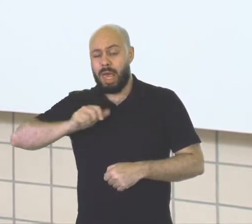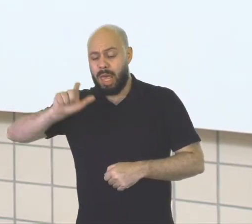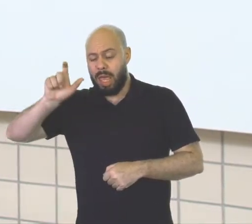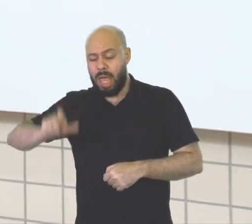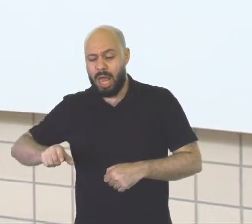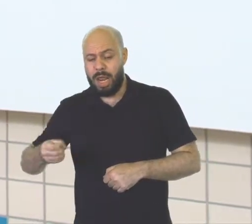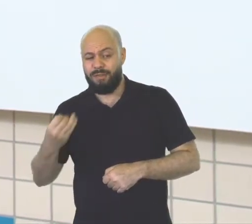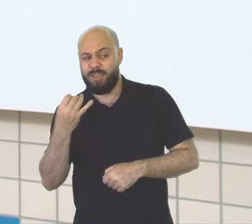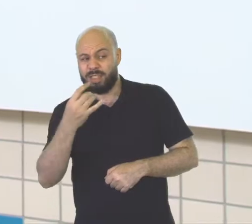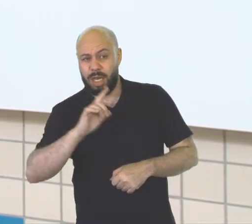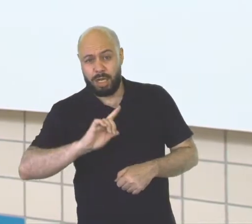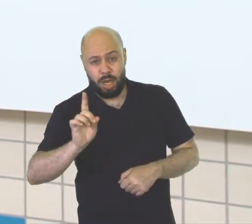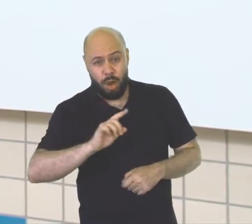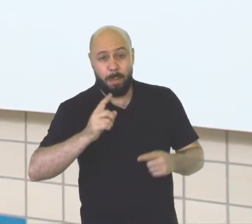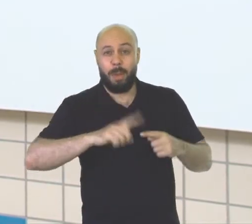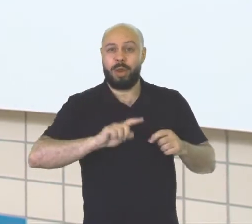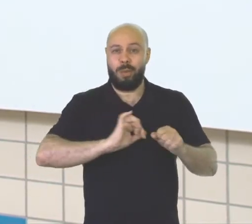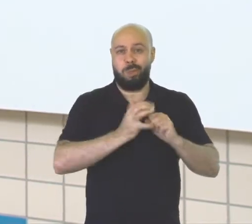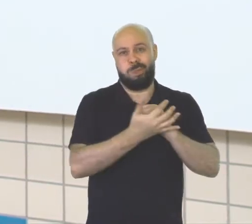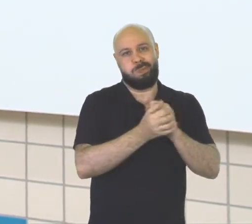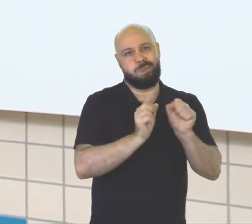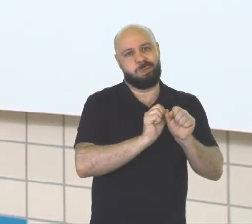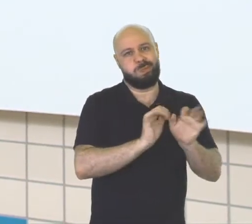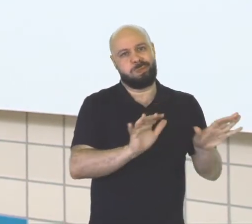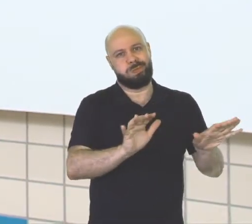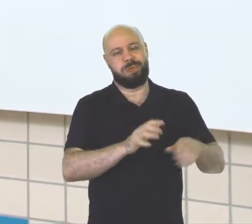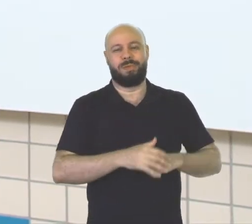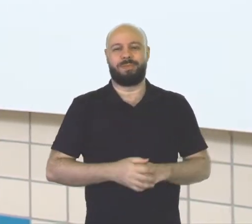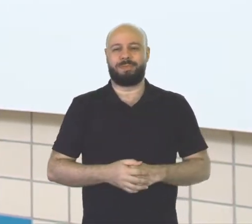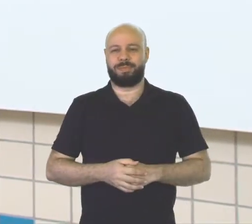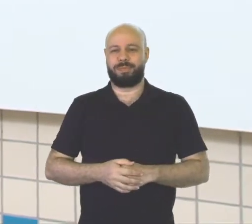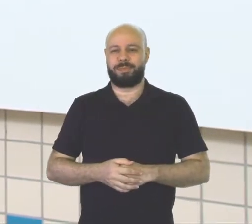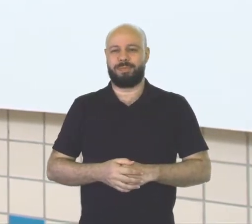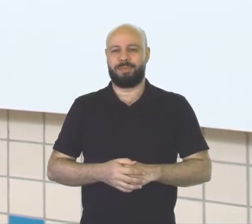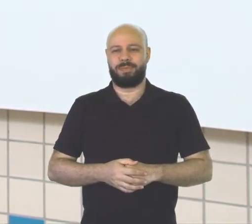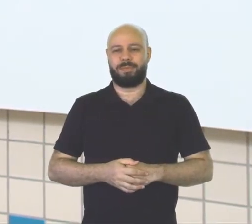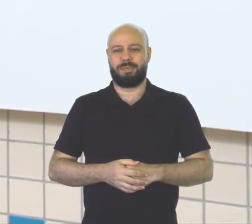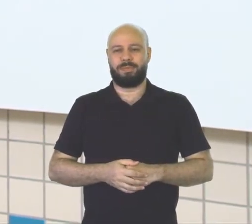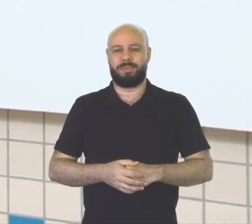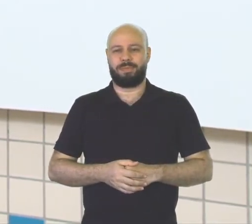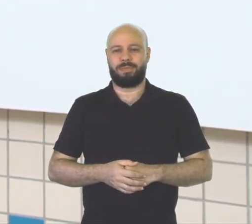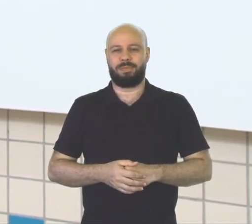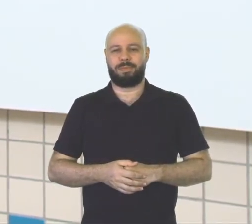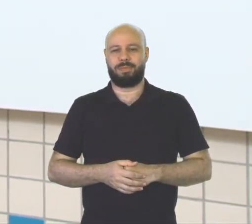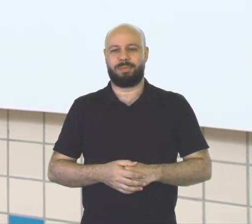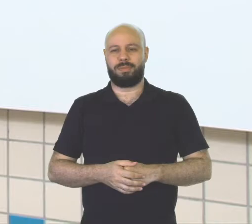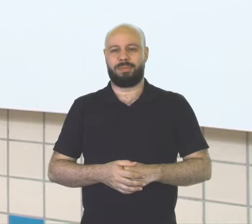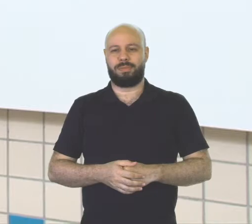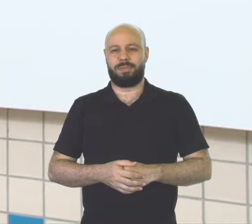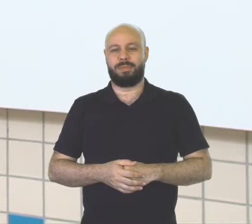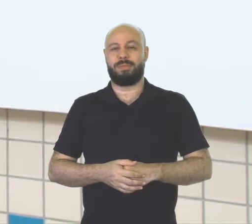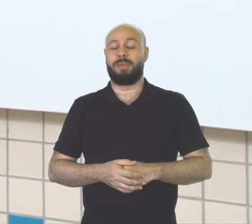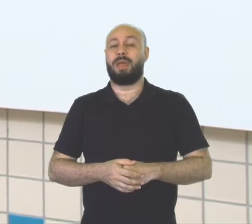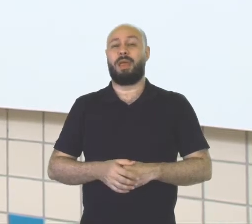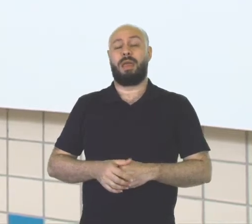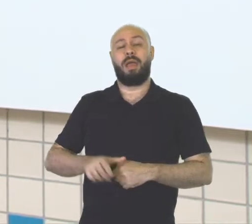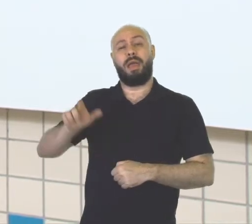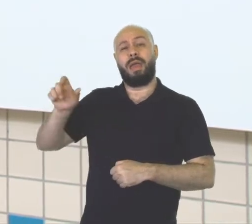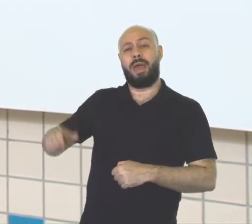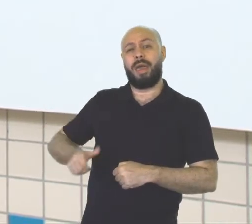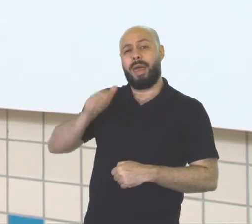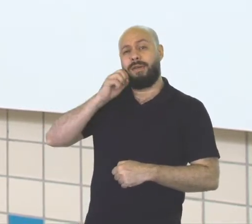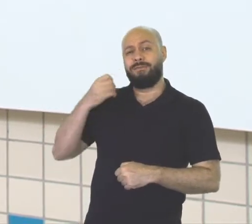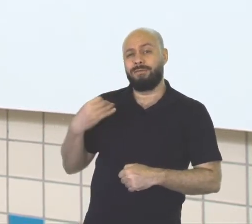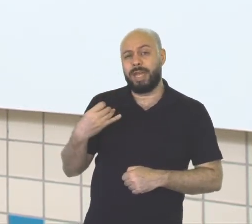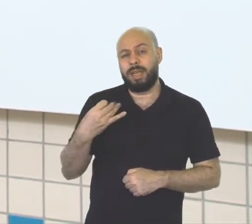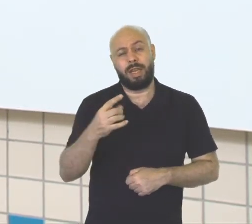Coronavirus. She's not going to travel due to coronavirus. Ou seja, ela não irá viajar. Ela não vai